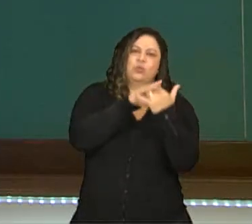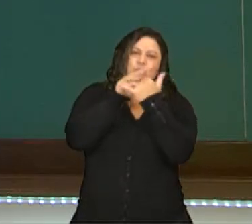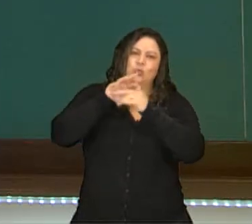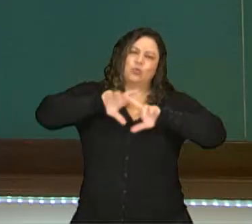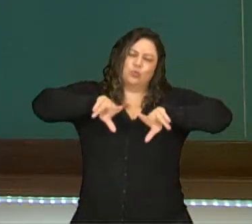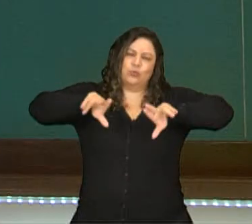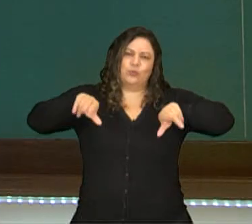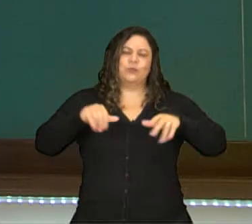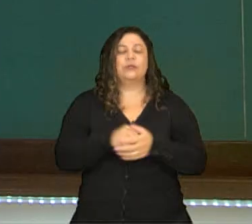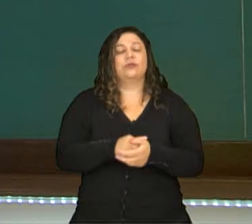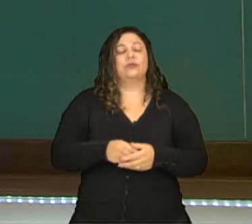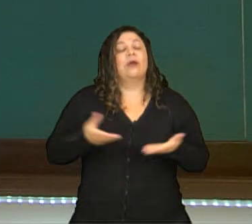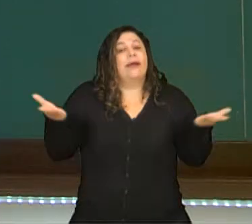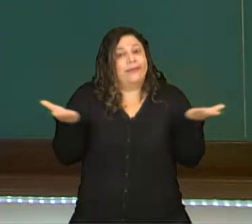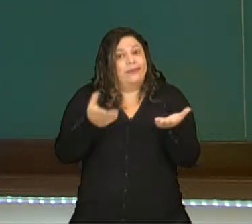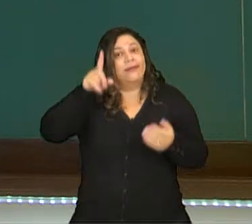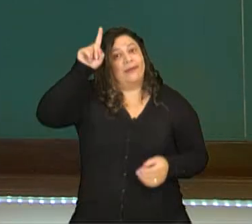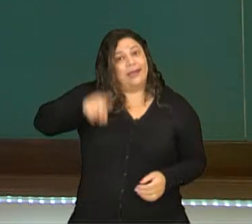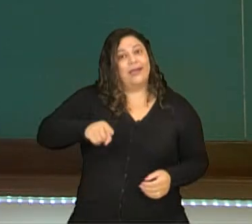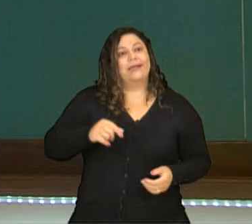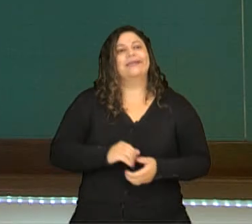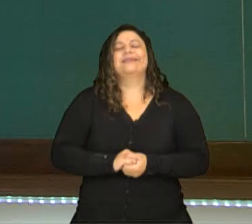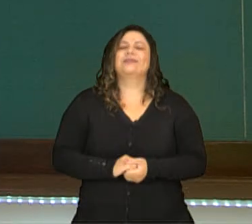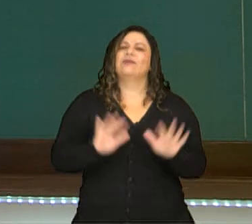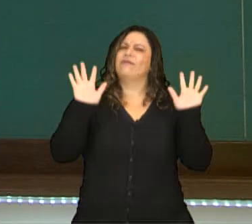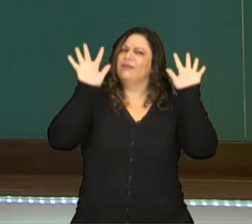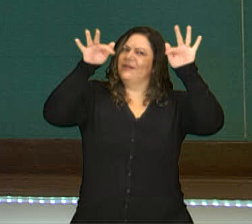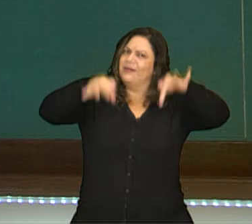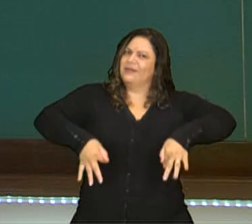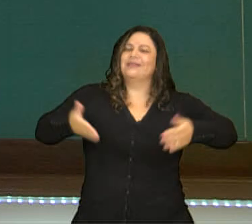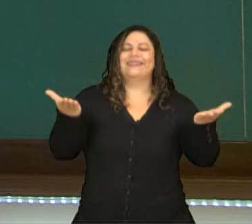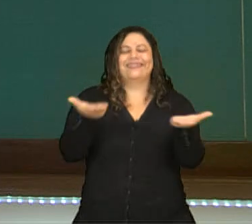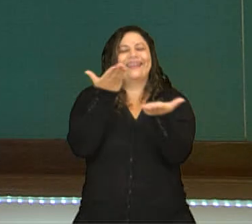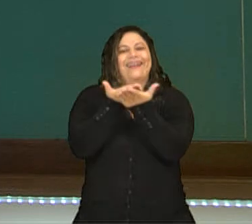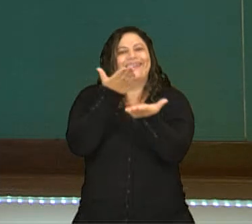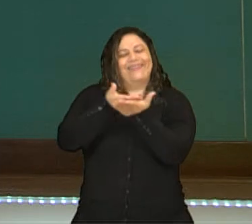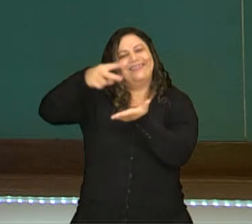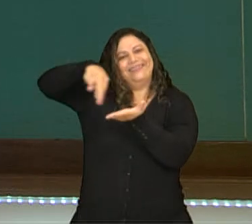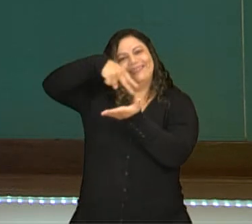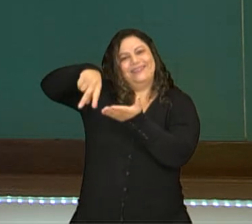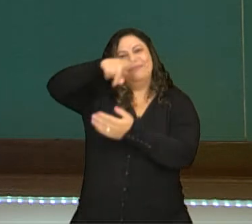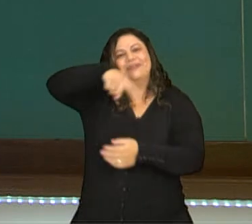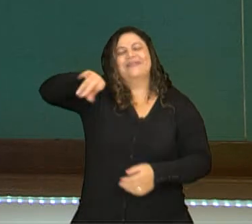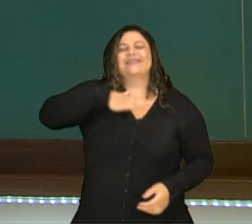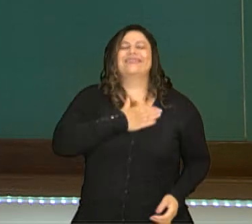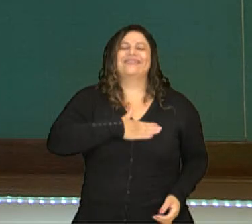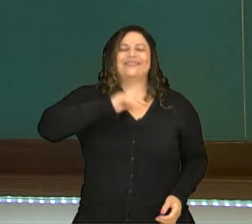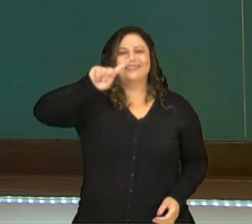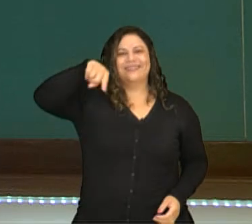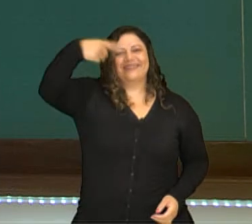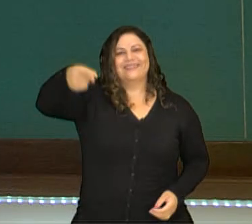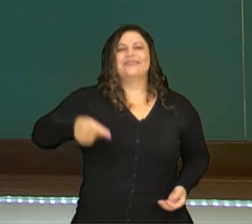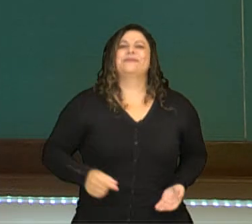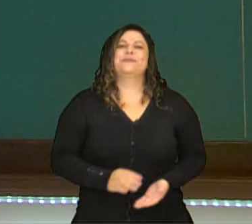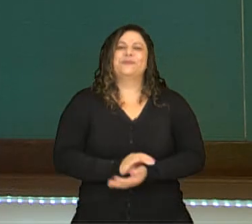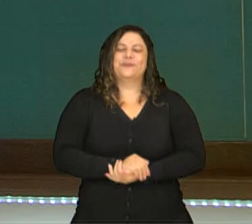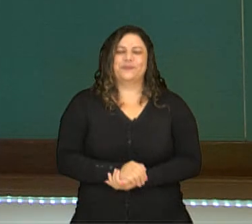E então é isso, pessoal. Nós finalizamos mais essa aula de dança. Espero que vocês tenham gostado. Até a próxima!